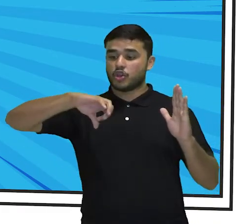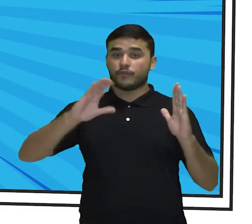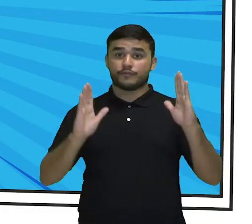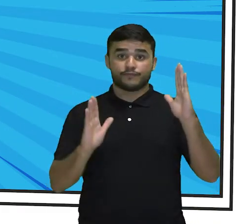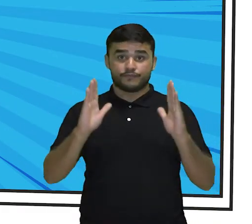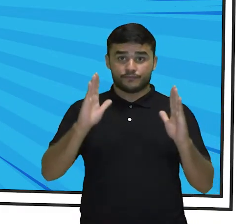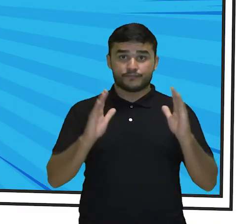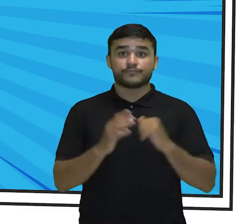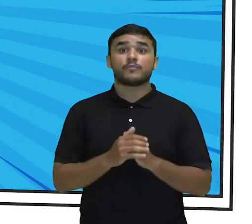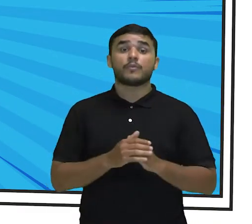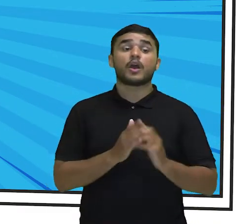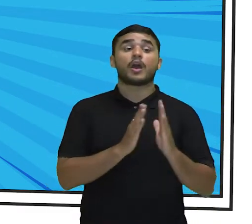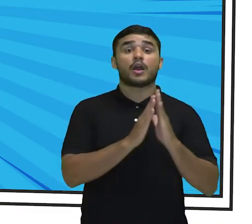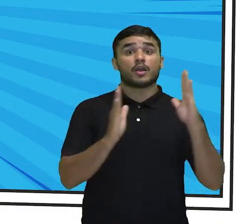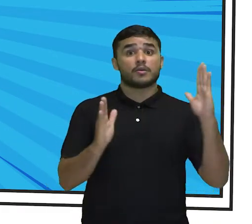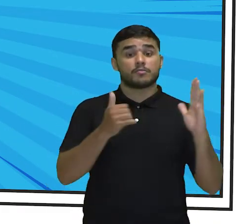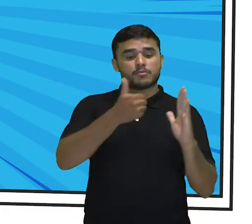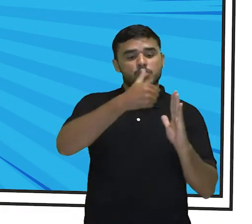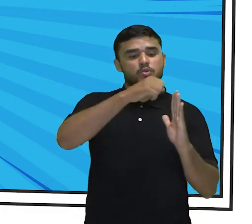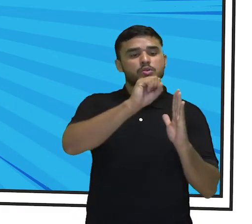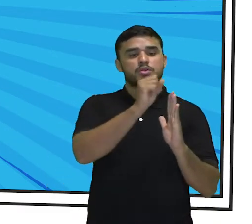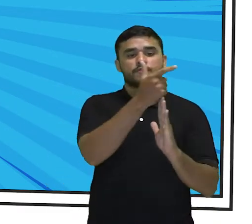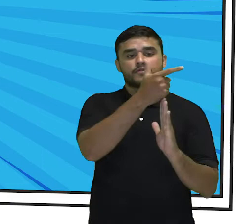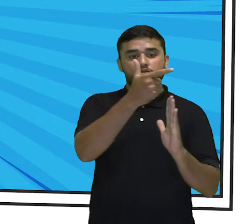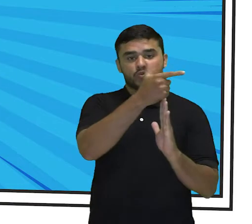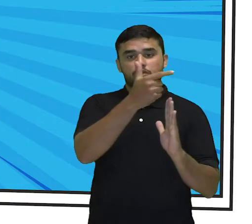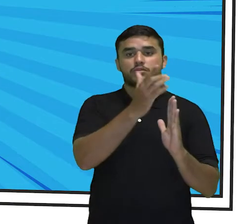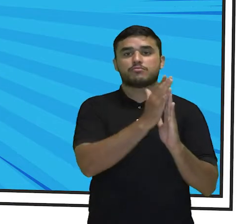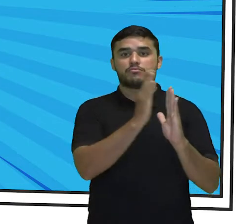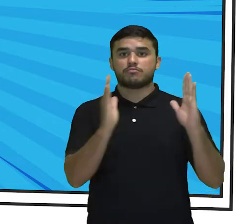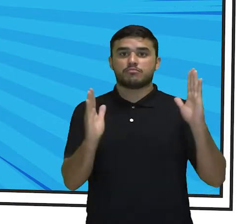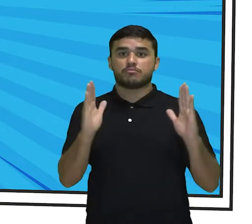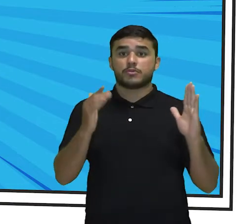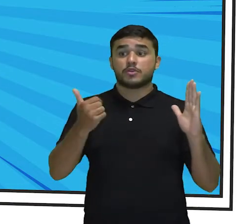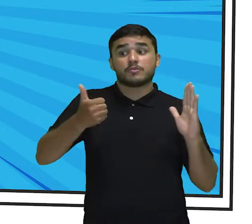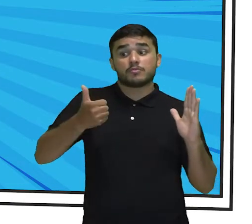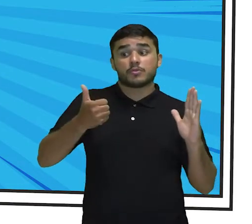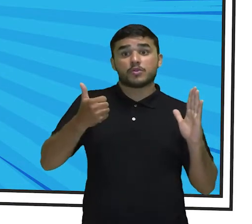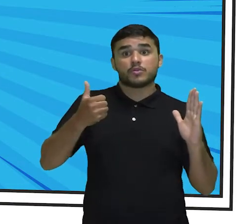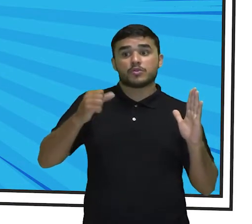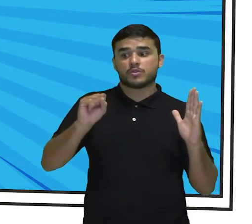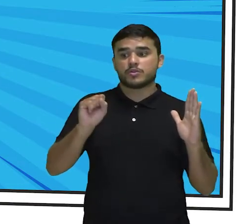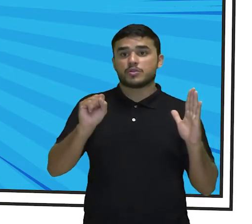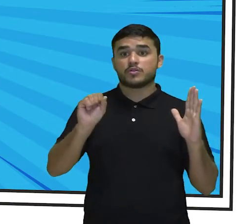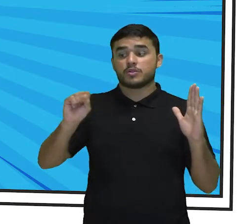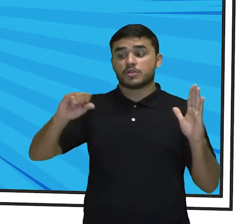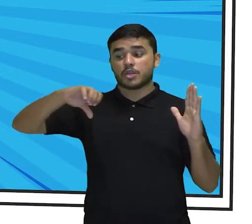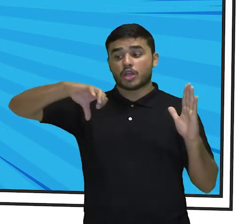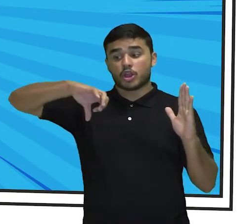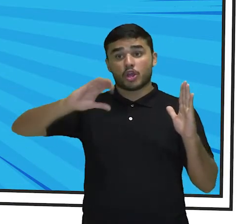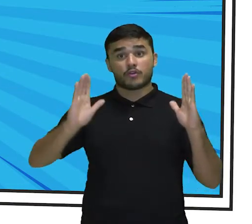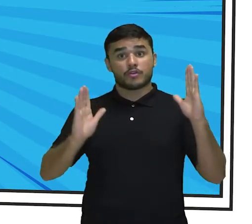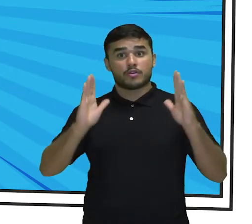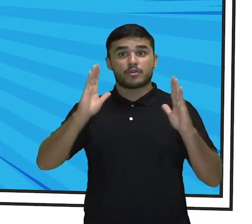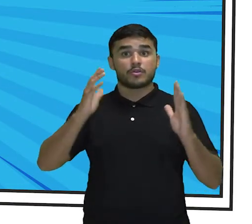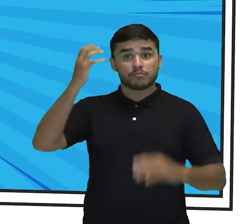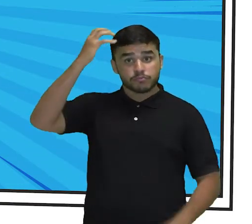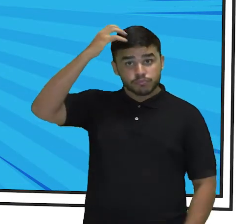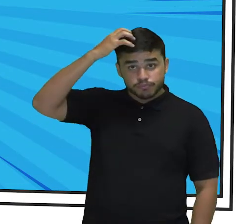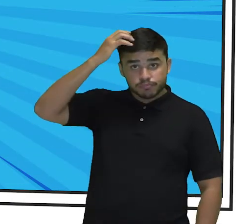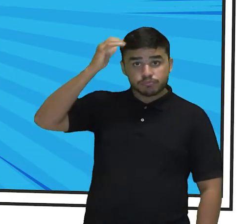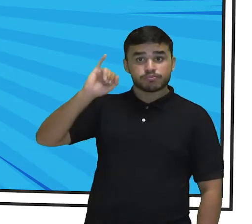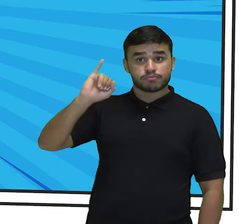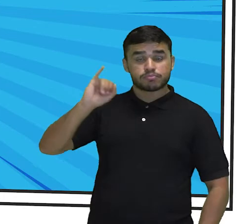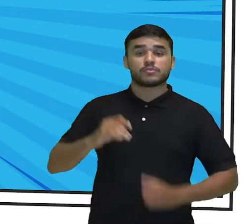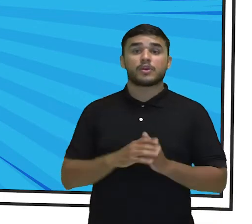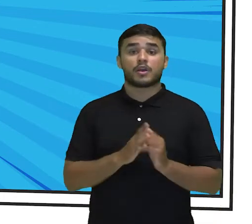Império, 1822 a 1889. E hoje vivemos a terceira fase, que é o Brasil República, que